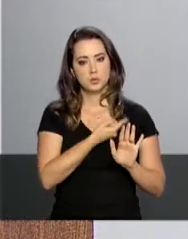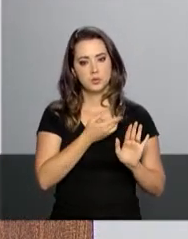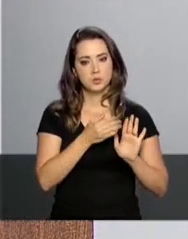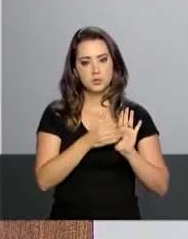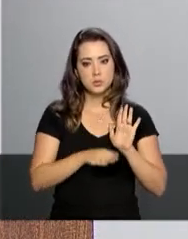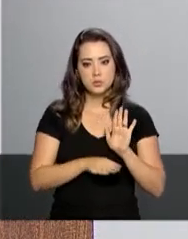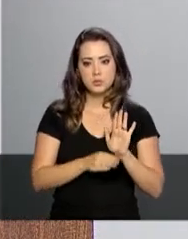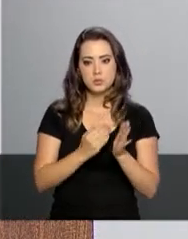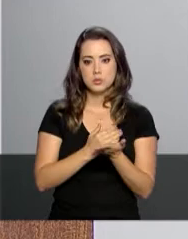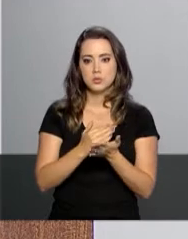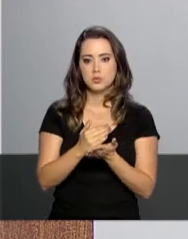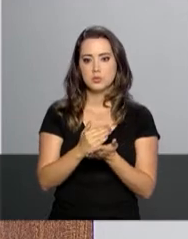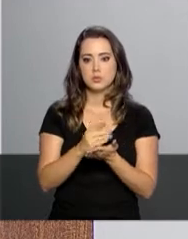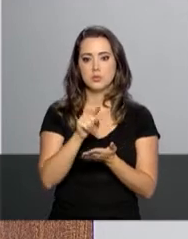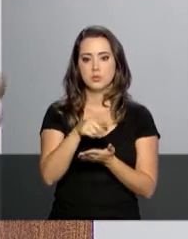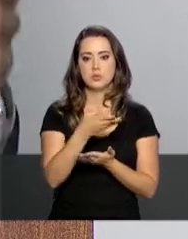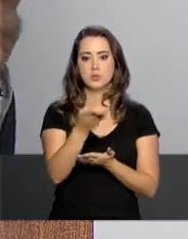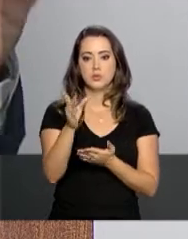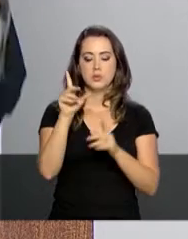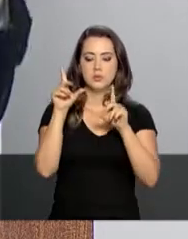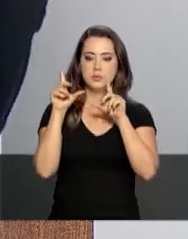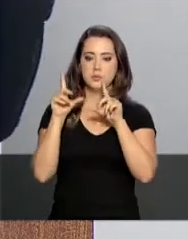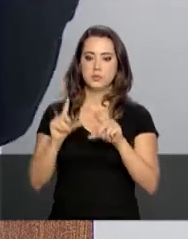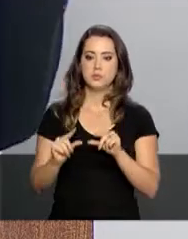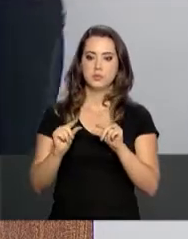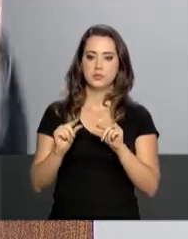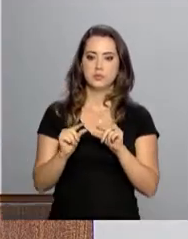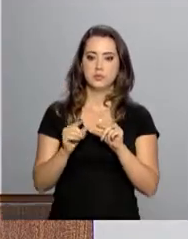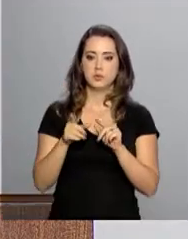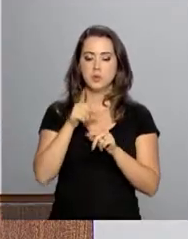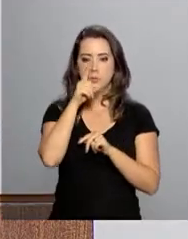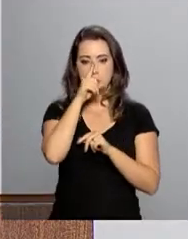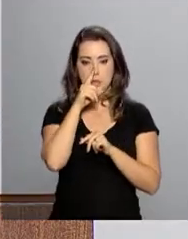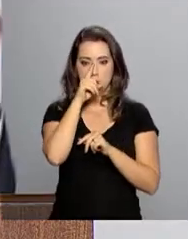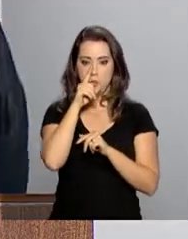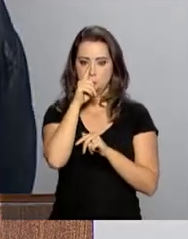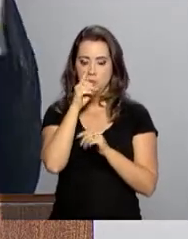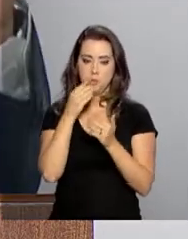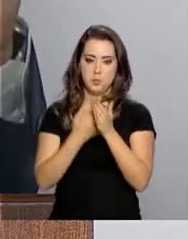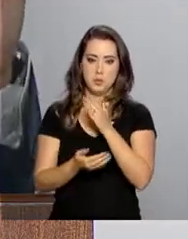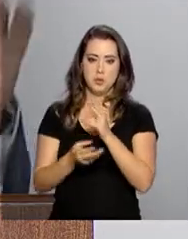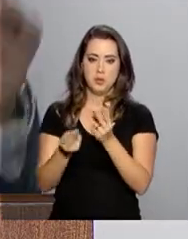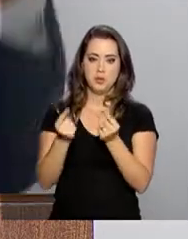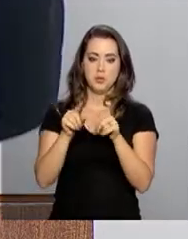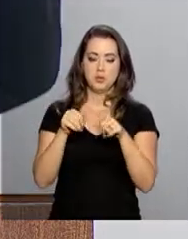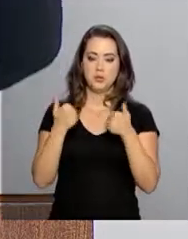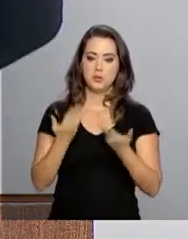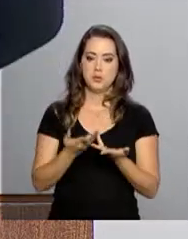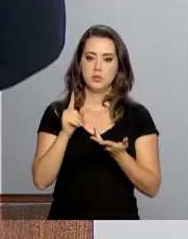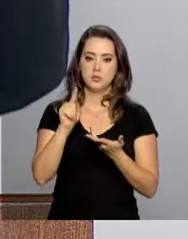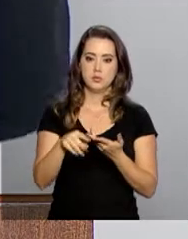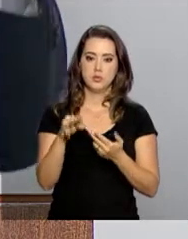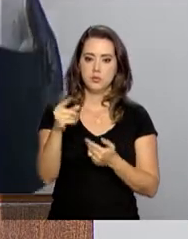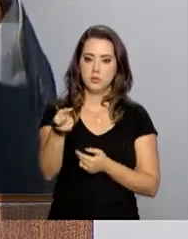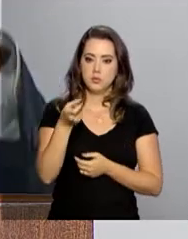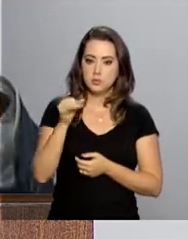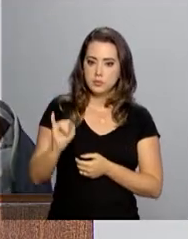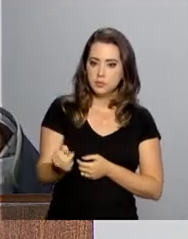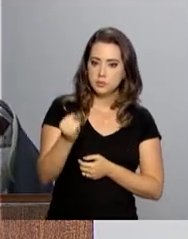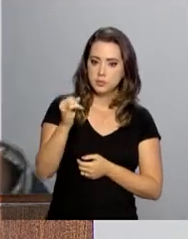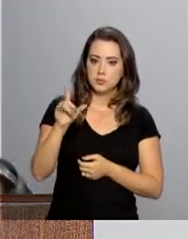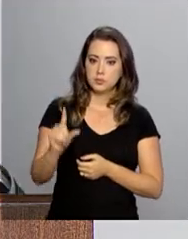que nós estamos começando, você diminui, mitiga o risco de crédito e, consequentemente, essas taxas de